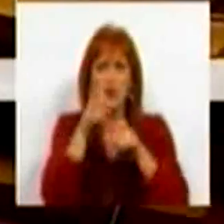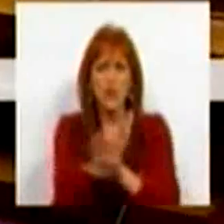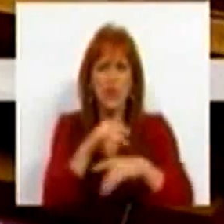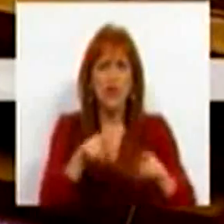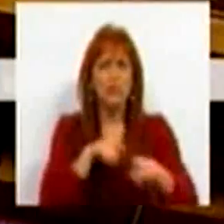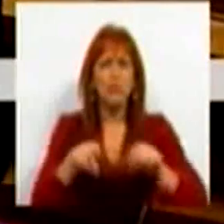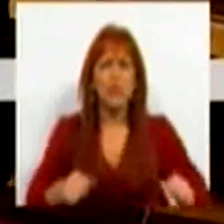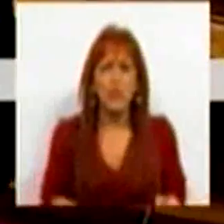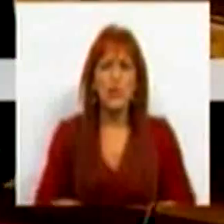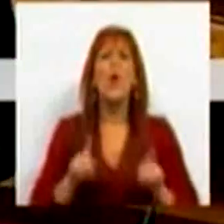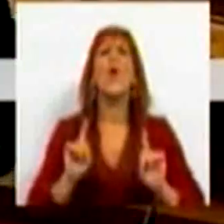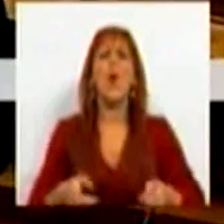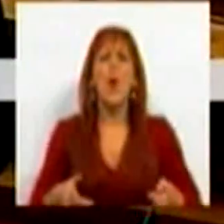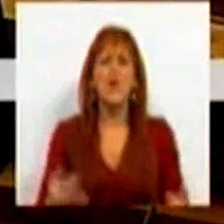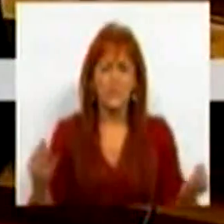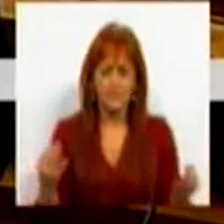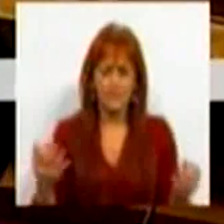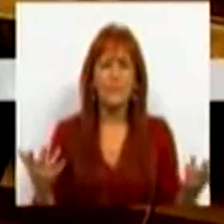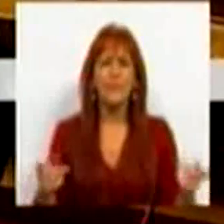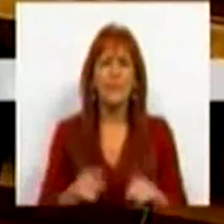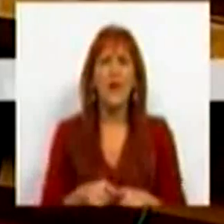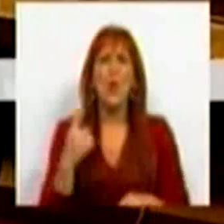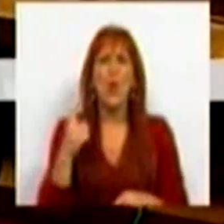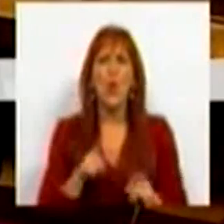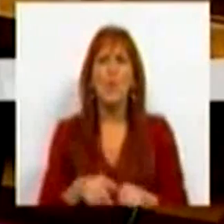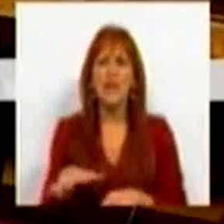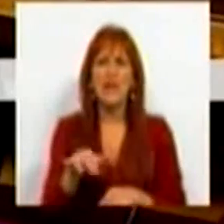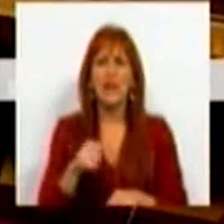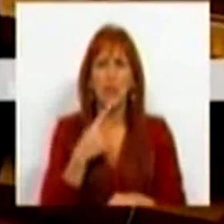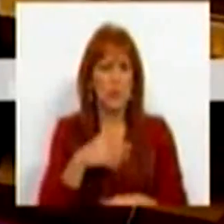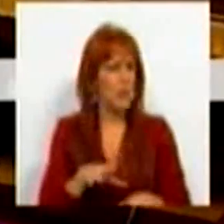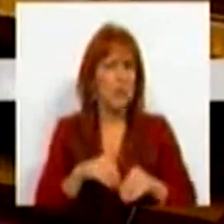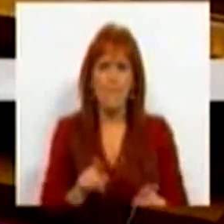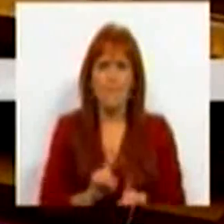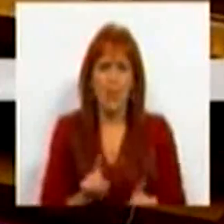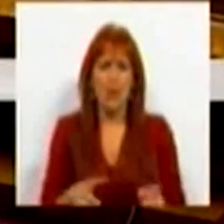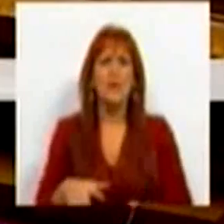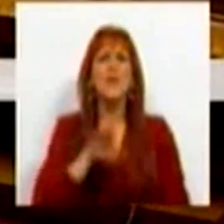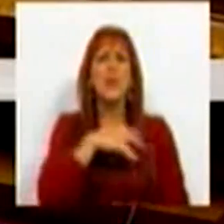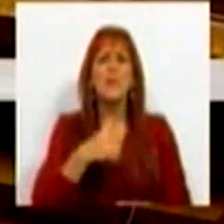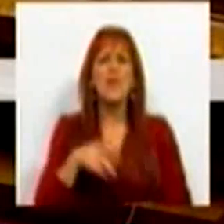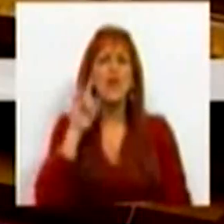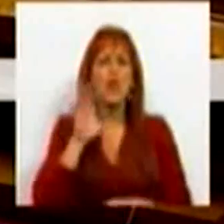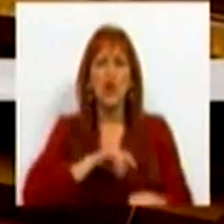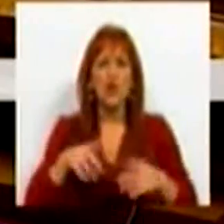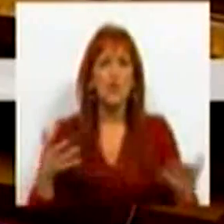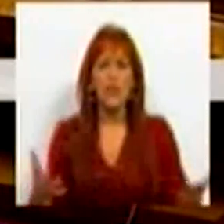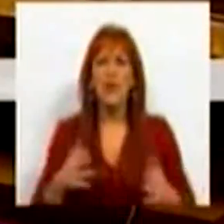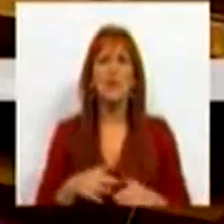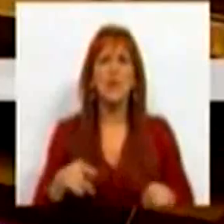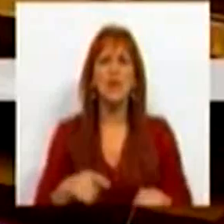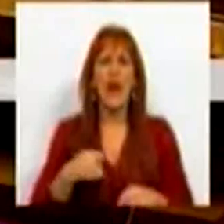agentes políticos. Trata-se, efetivamente, de uma situação inadmissível. Senhor Presidente, senhoras e senhores